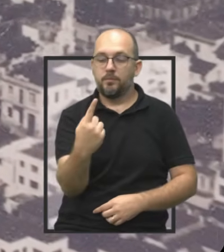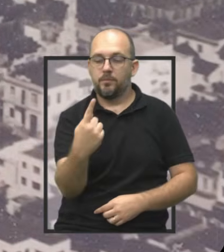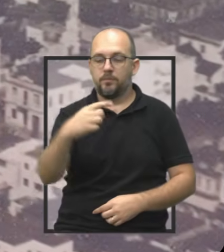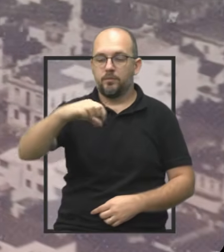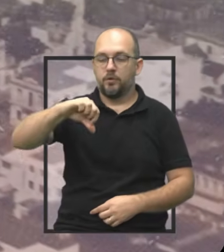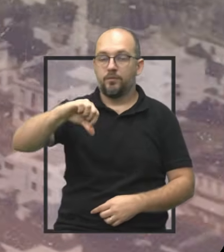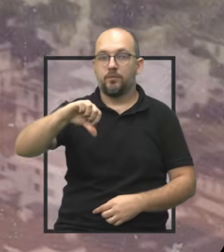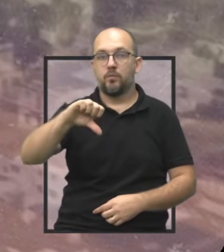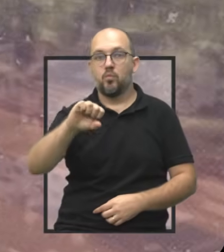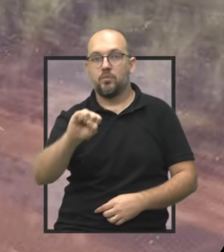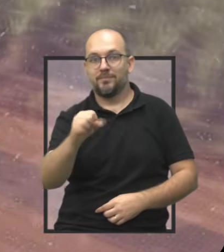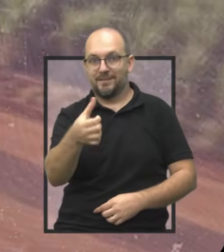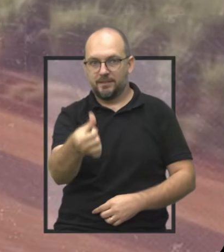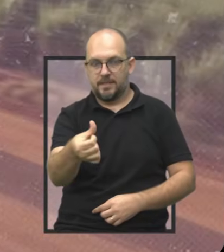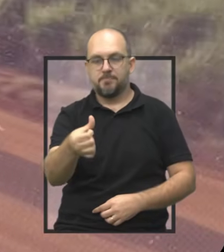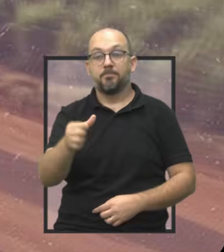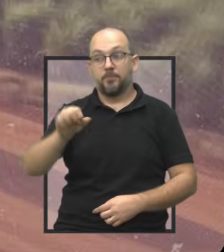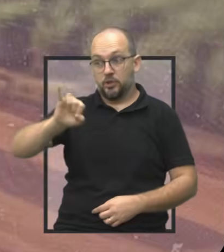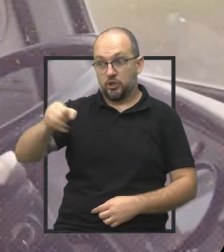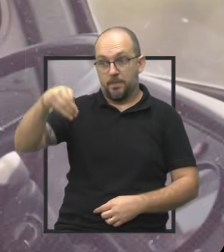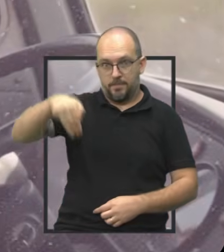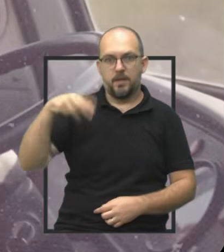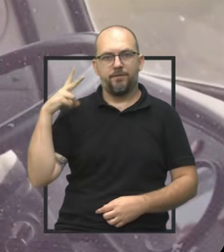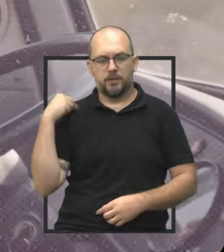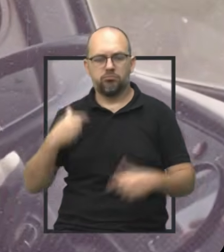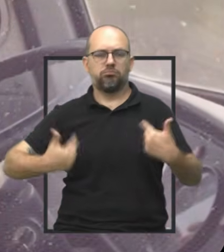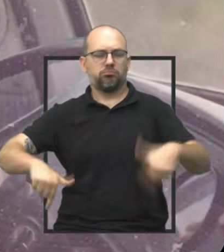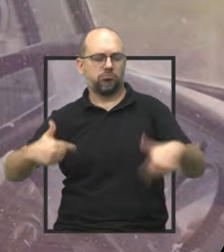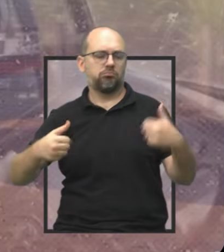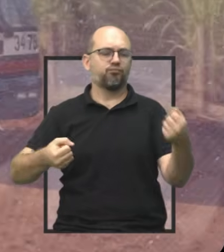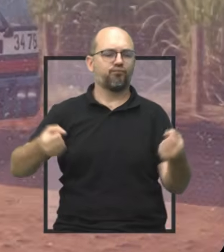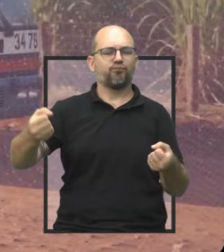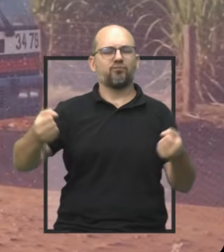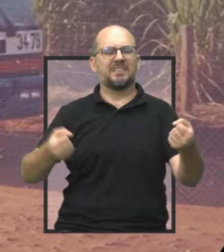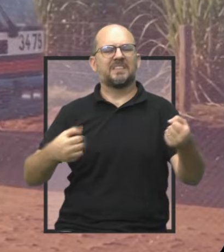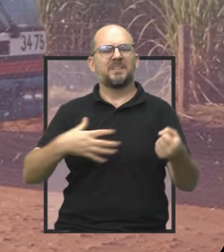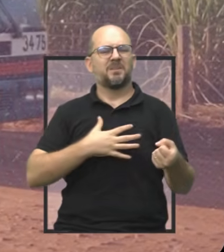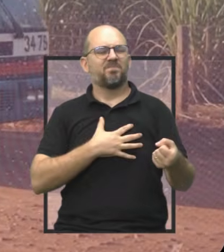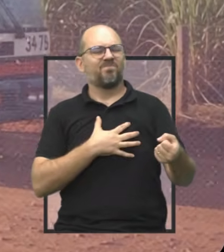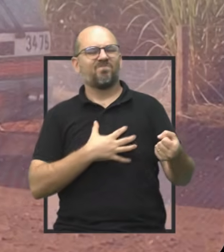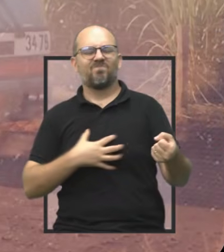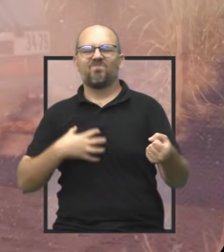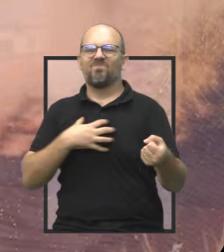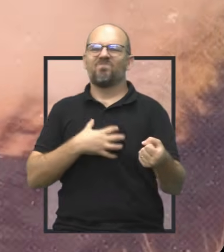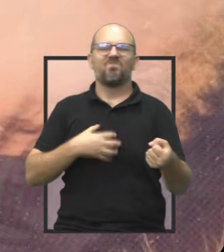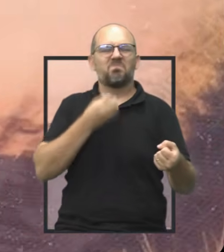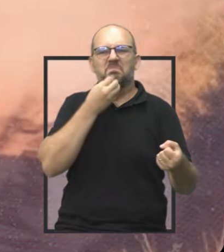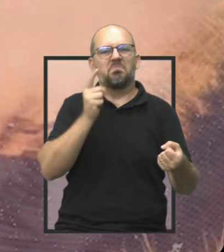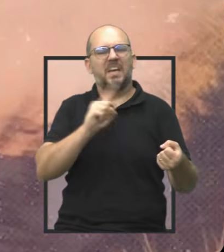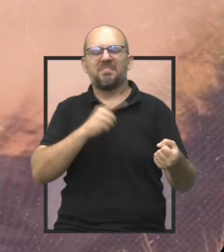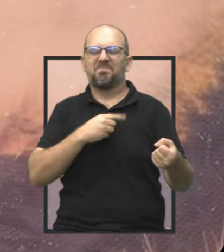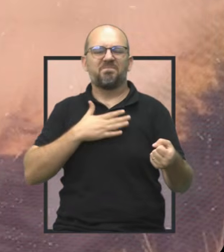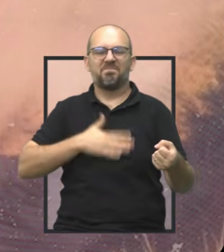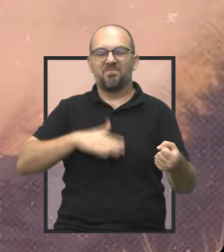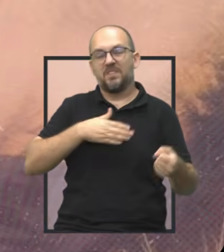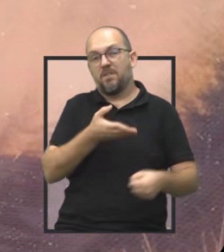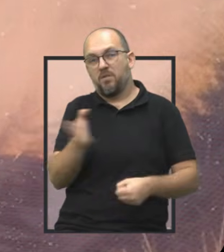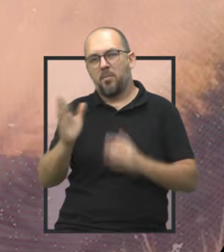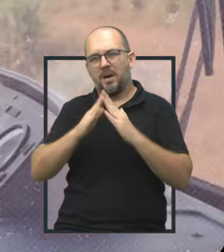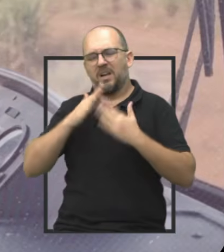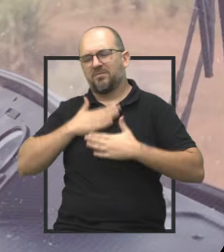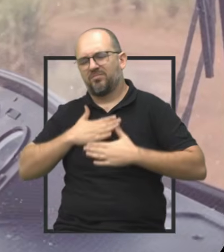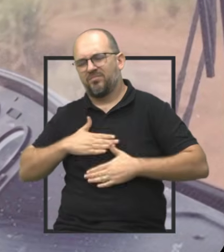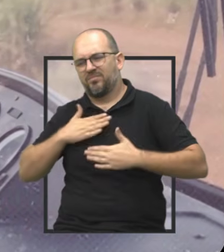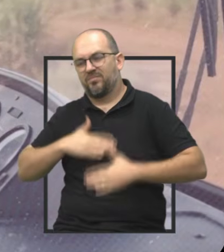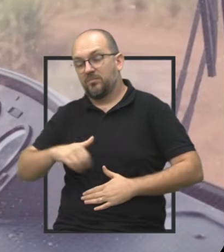1986. José Maria trabalhava normalmente, sentiu-se mal e foi descansar. Às 11h30 da